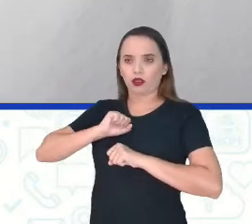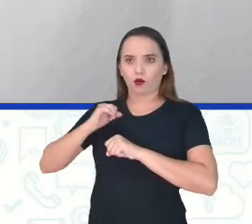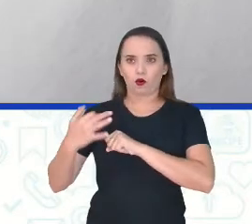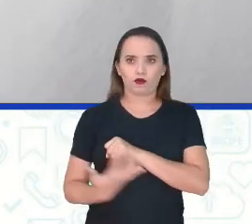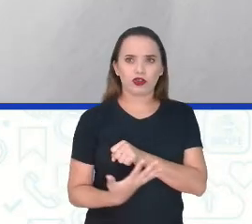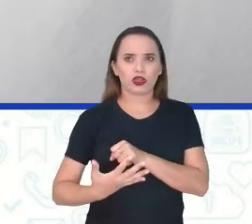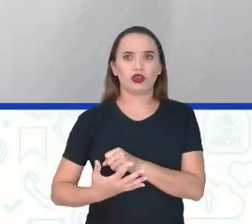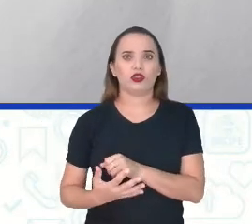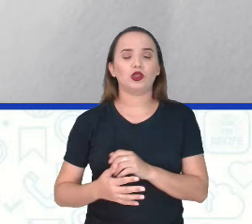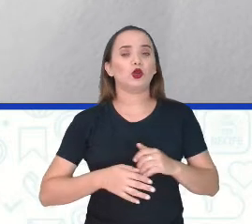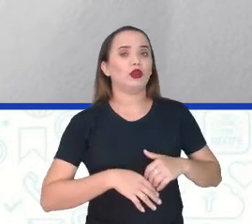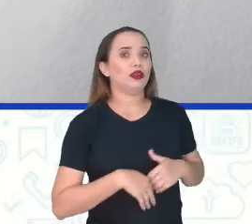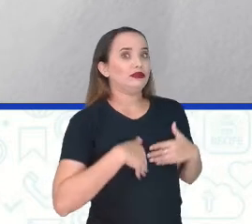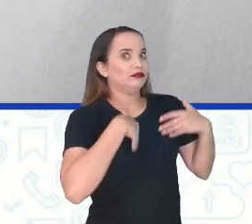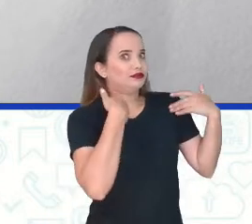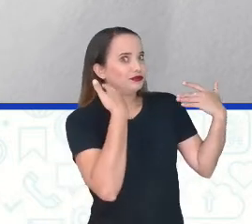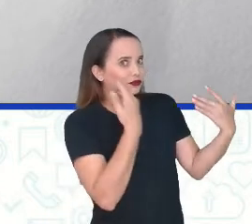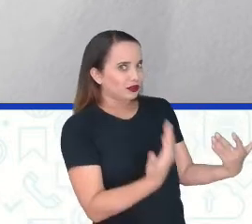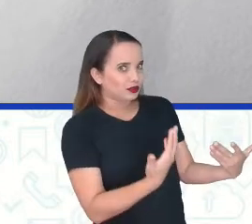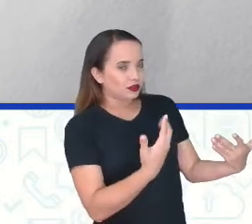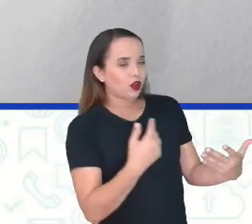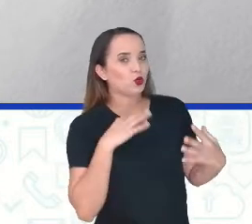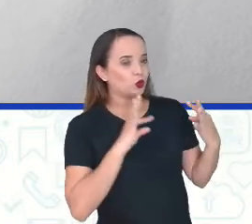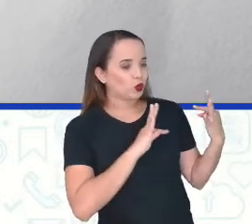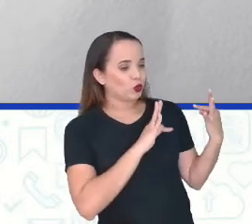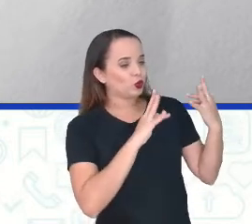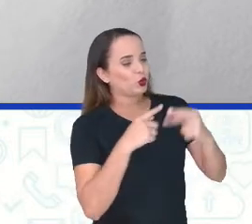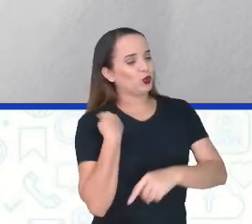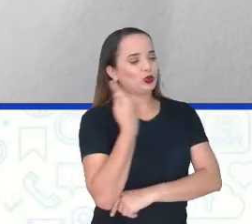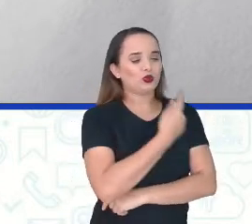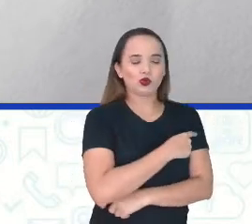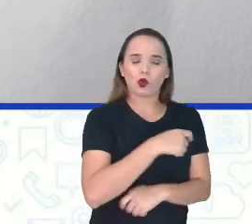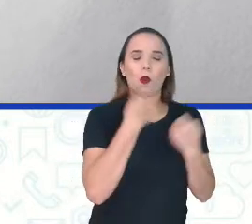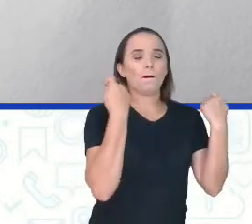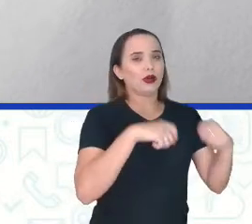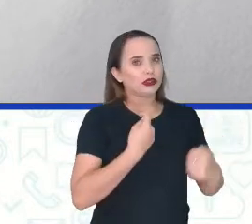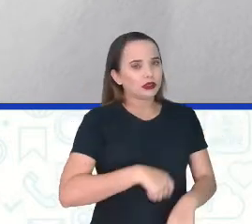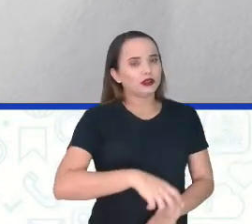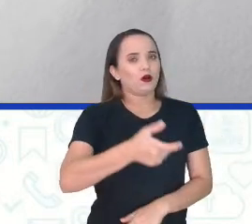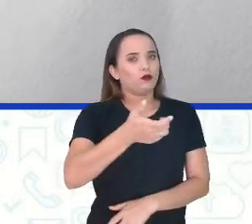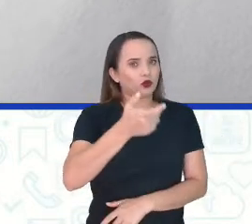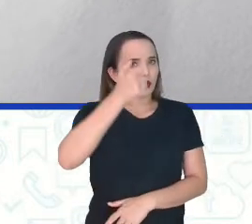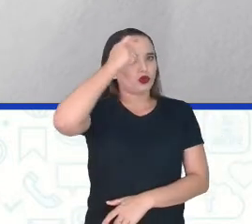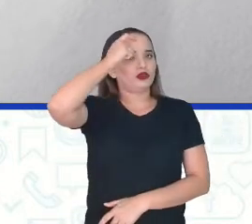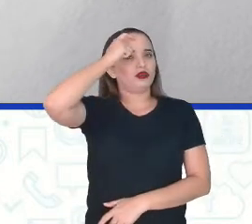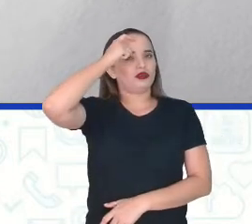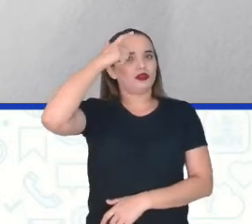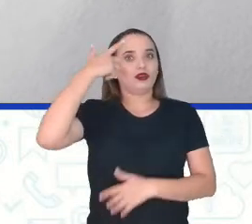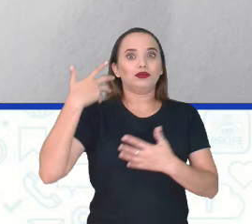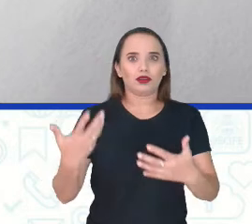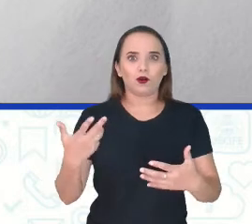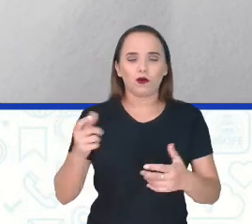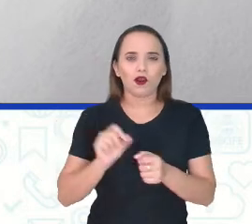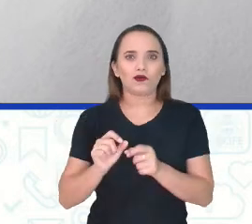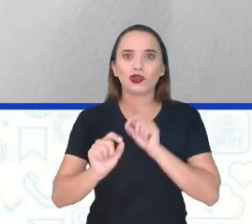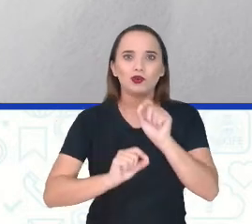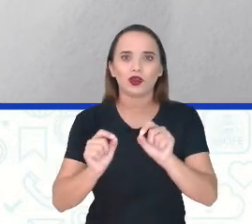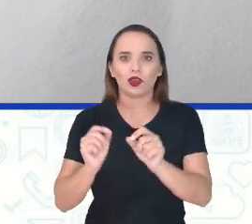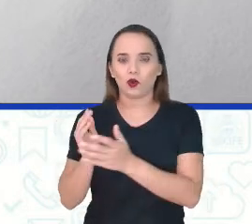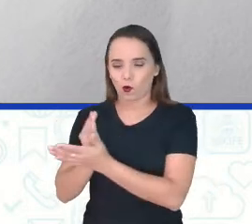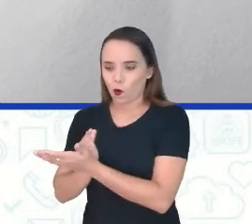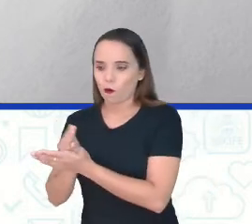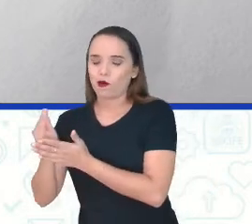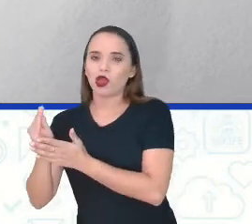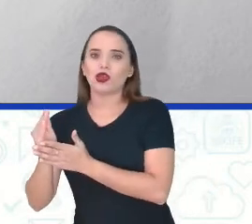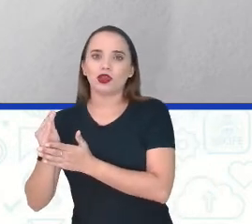aqui, então todos nós deveríamos nos conscientizar, né? Então, ó, eu tive uma premissa e uma conclusão